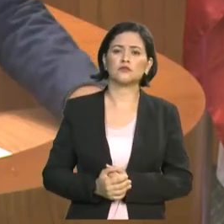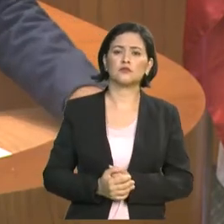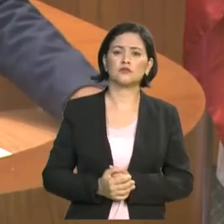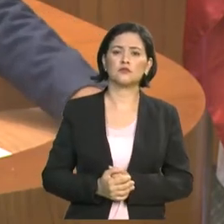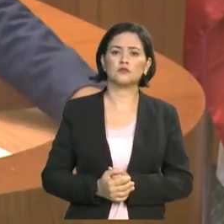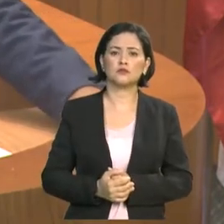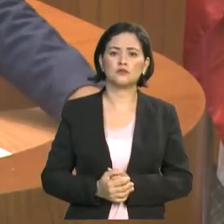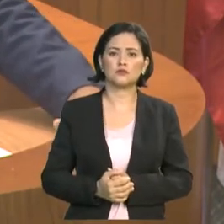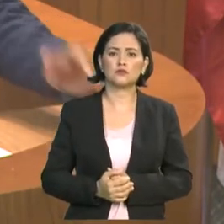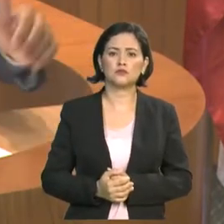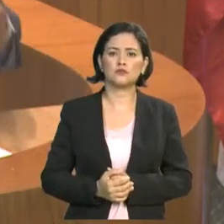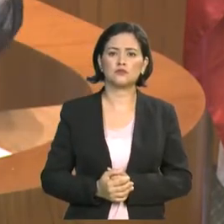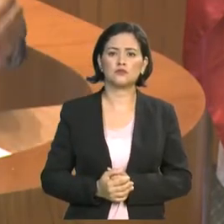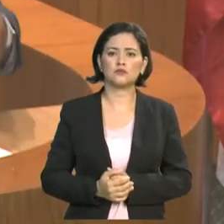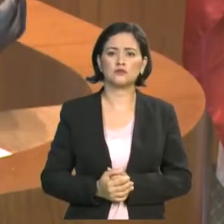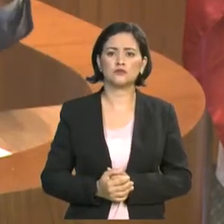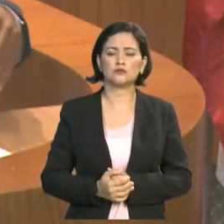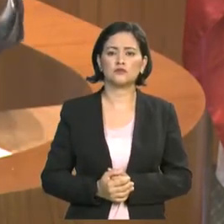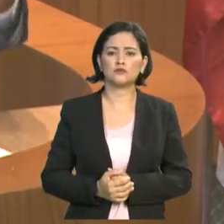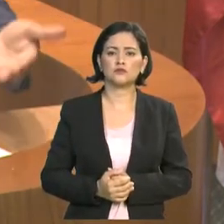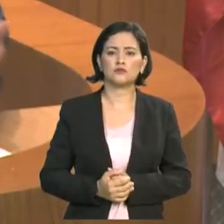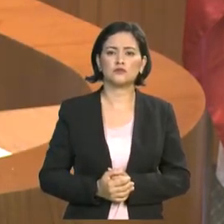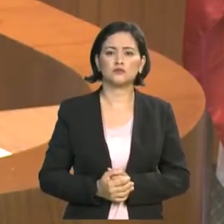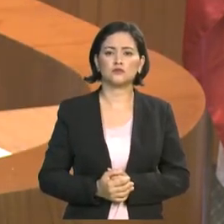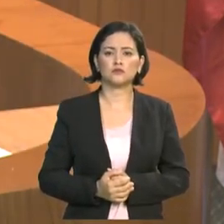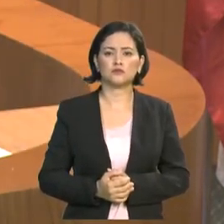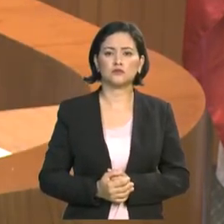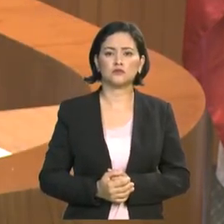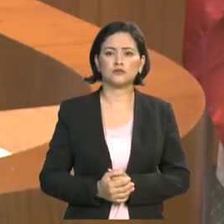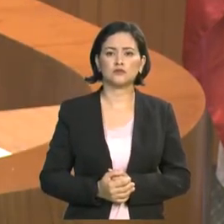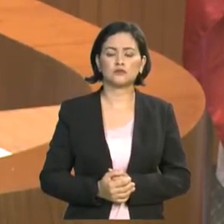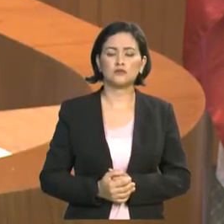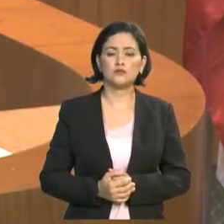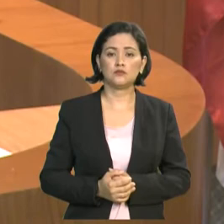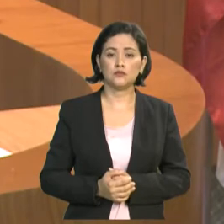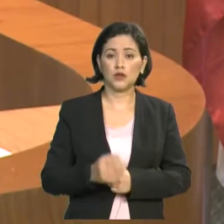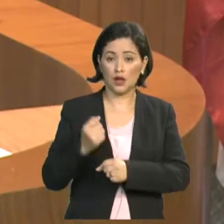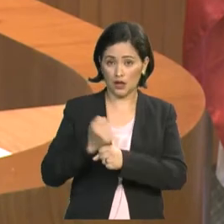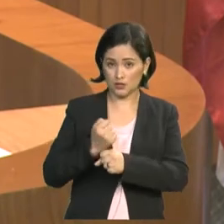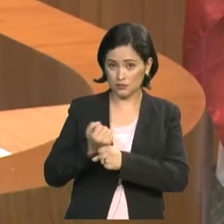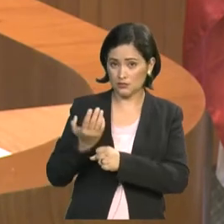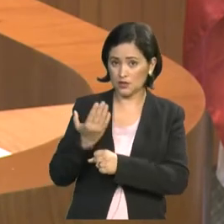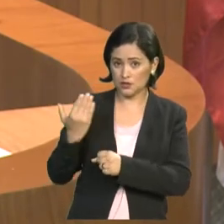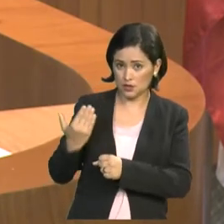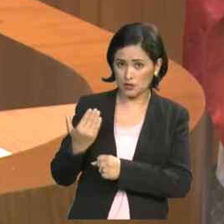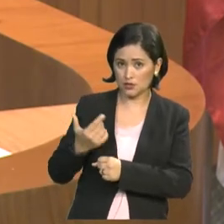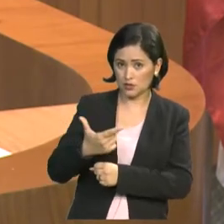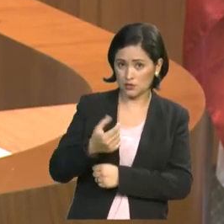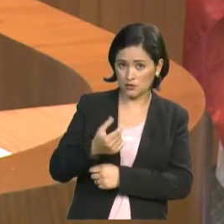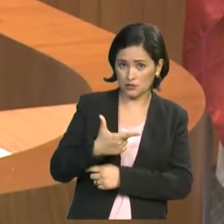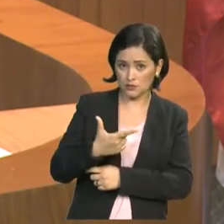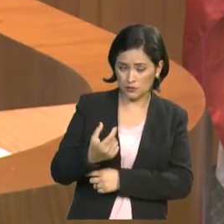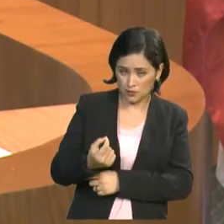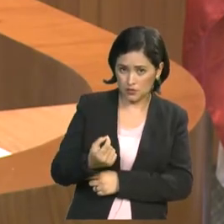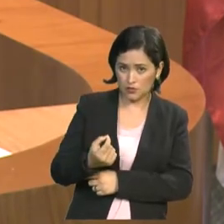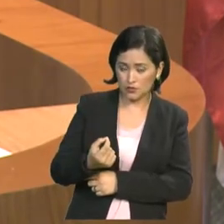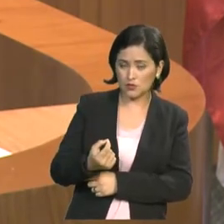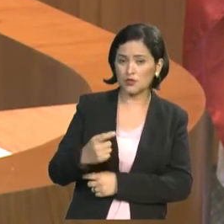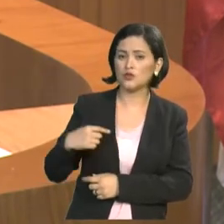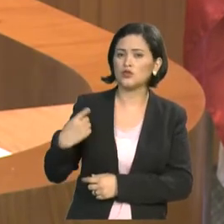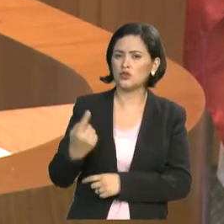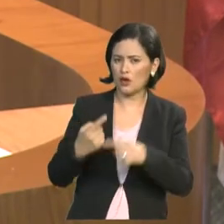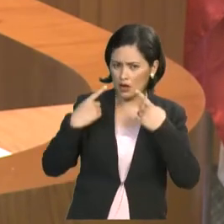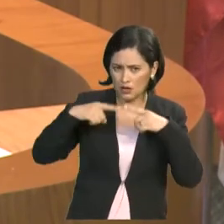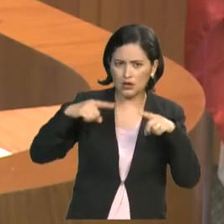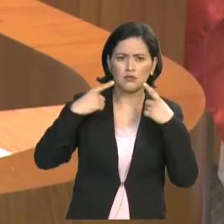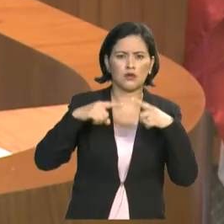estado do Maranhão. E nós denunciamos no ano passado, quando o governo do estado começou a fechar os leitos, nós fomos aos